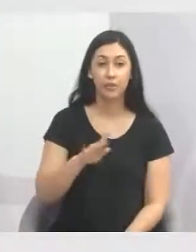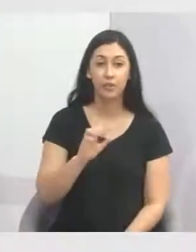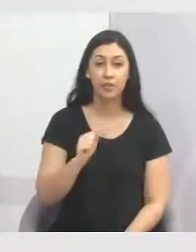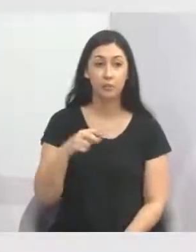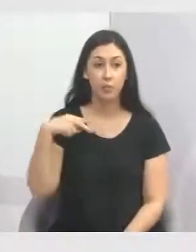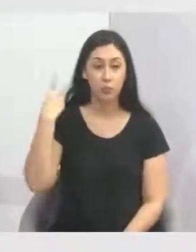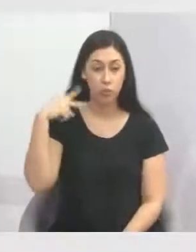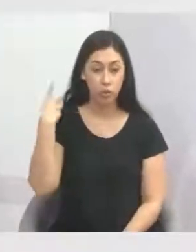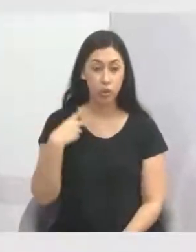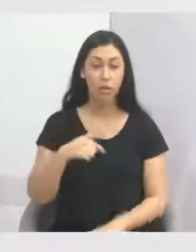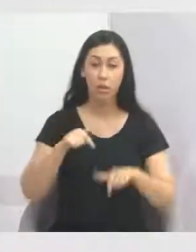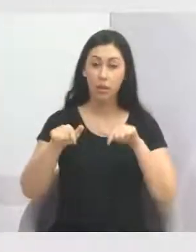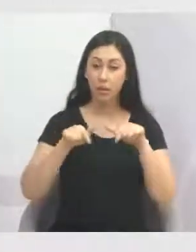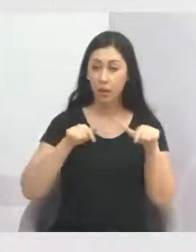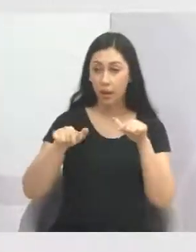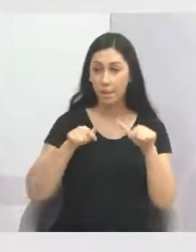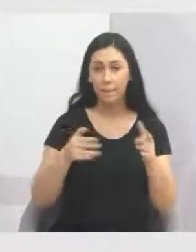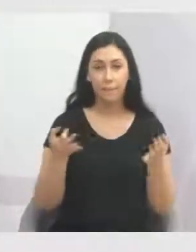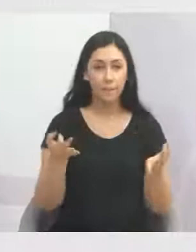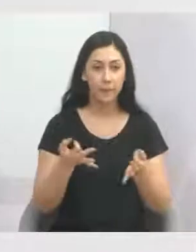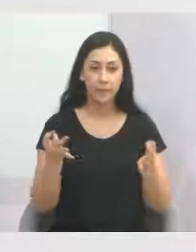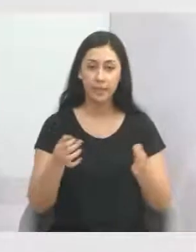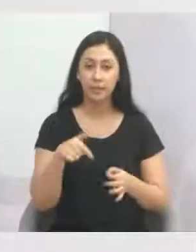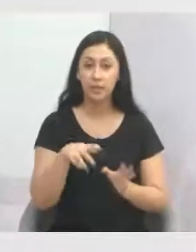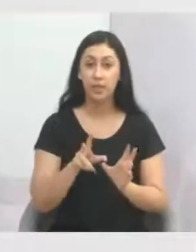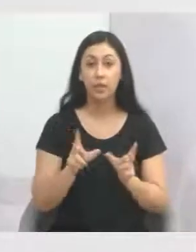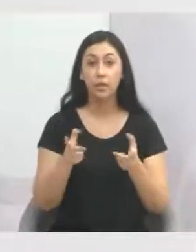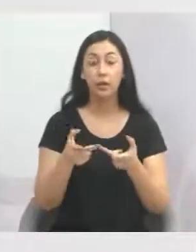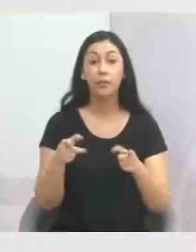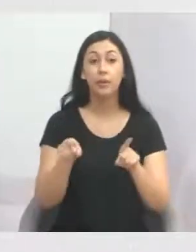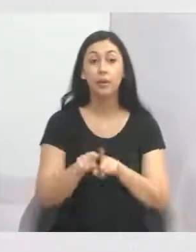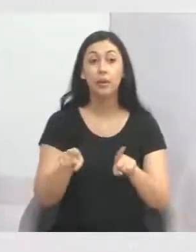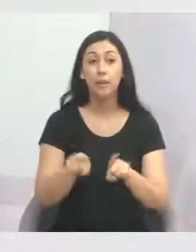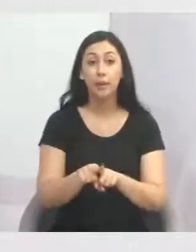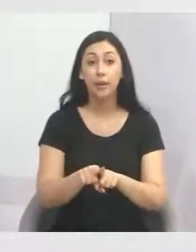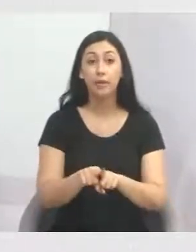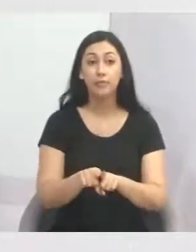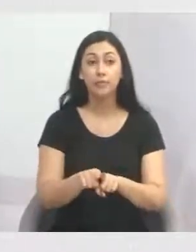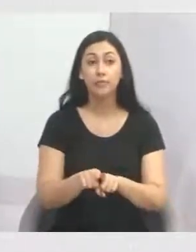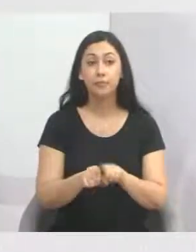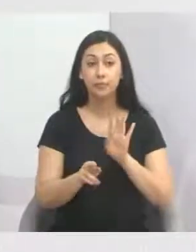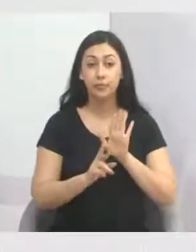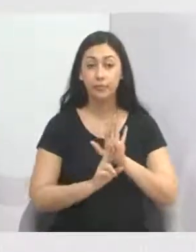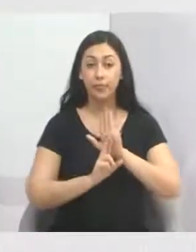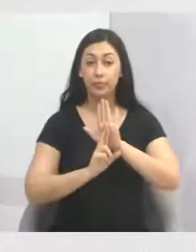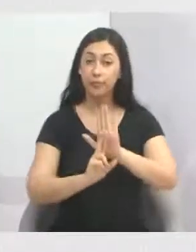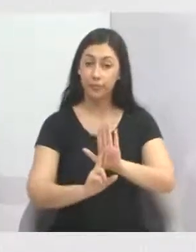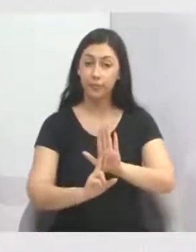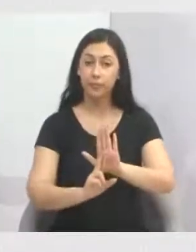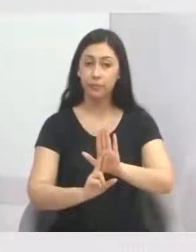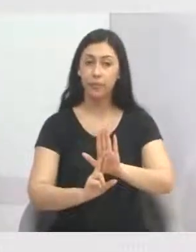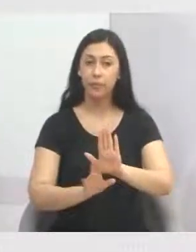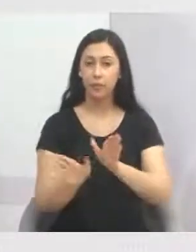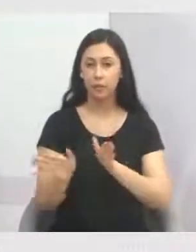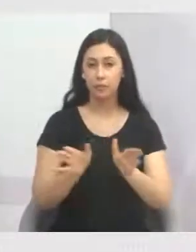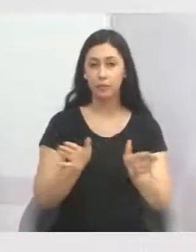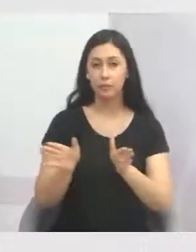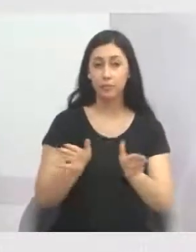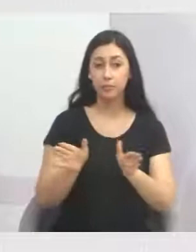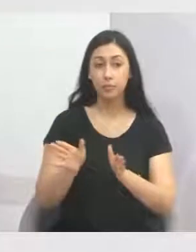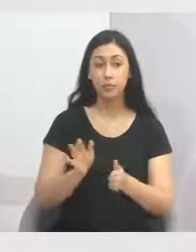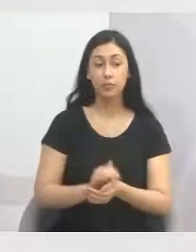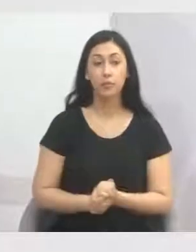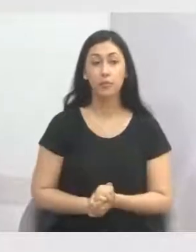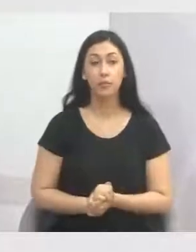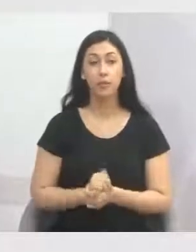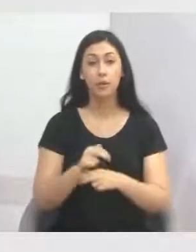vereador vem fazendo excelente trabalho aqui na Câmara e também carregando o nome do seu mandato, do seu trabalho, e para isso ele